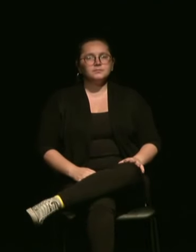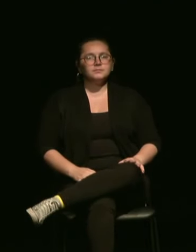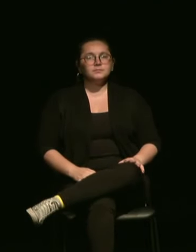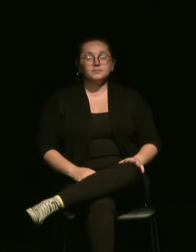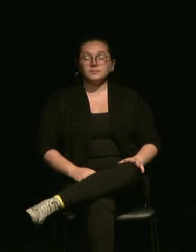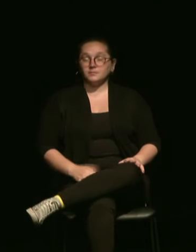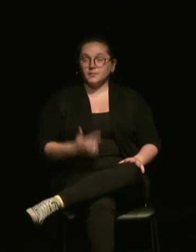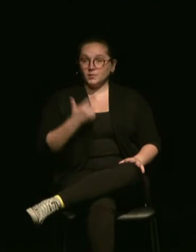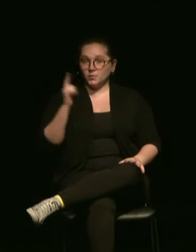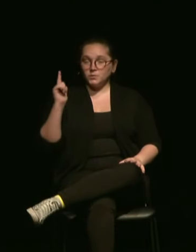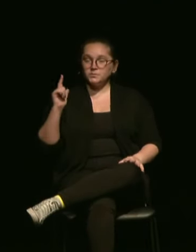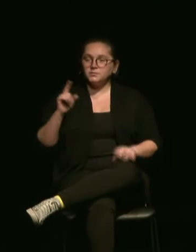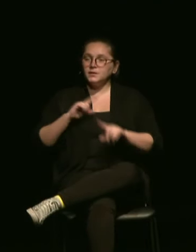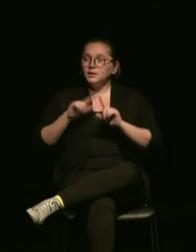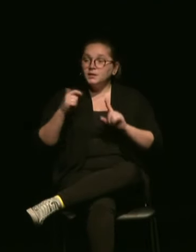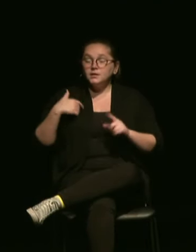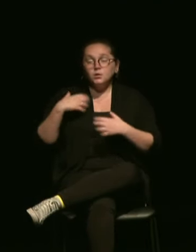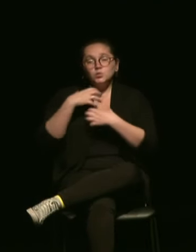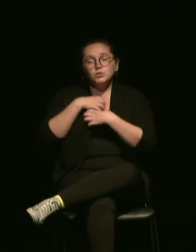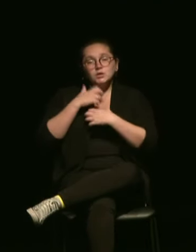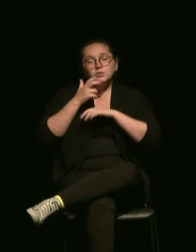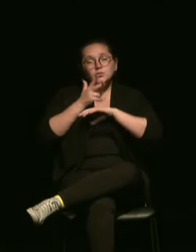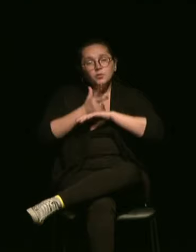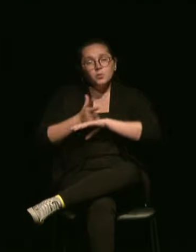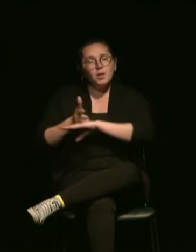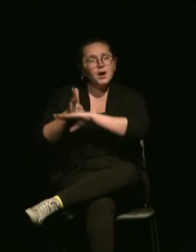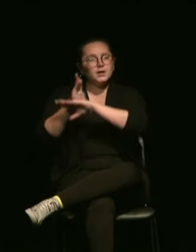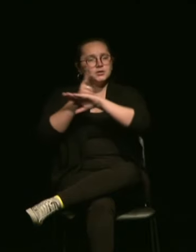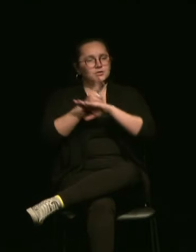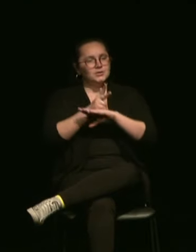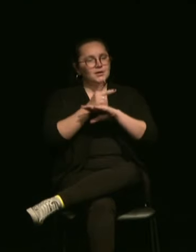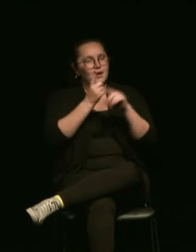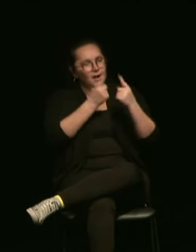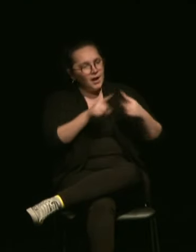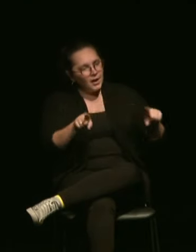Então, a situação de filmagem, o filme, a canção,